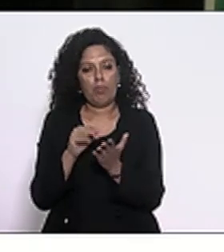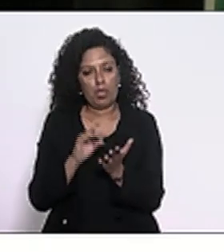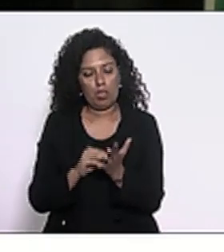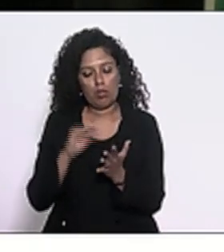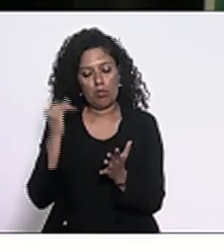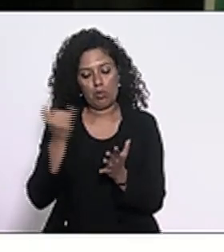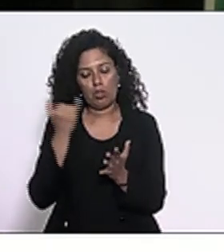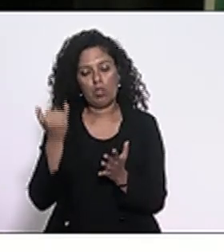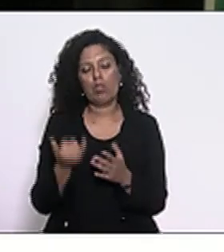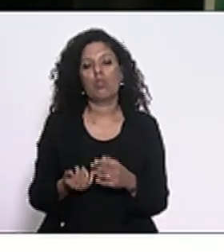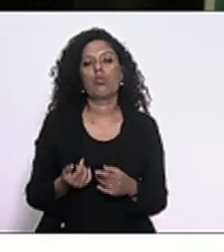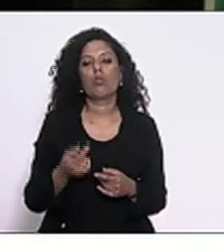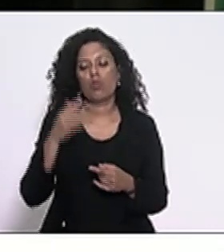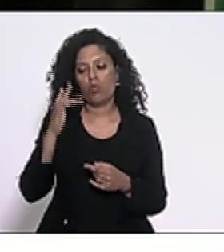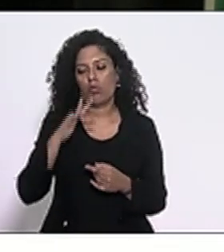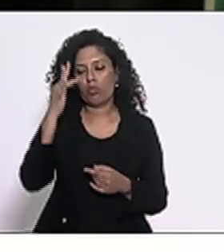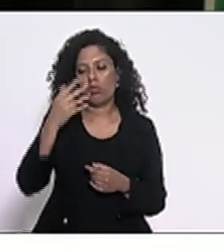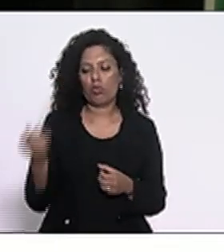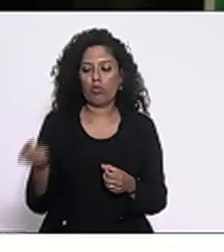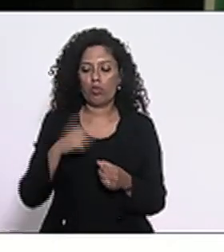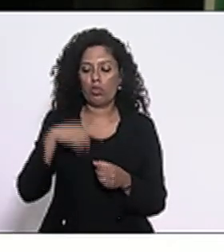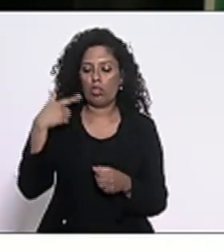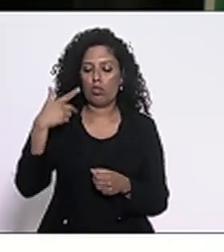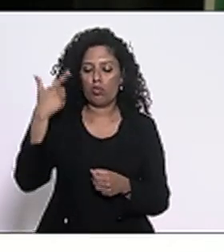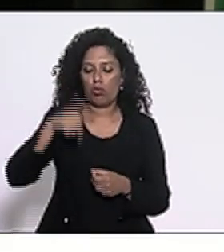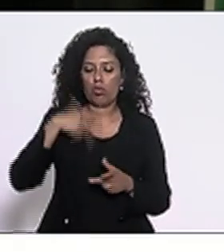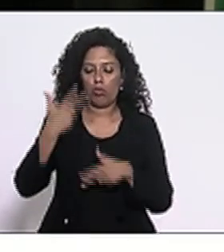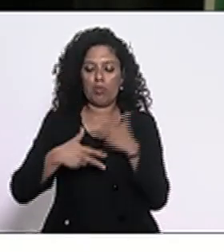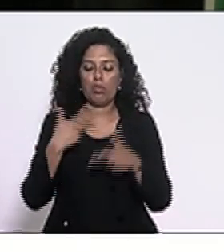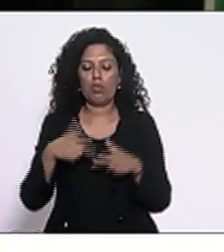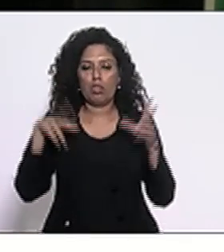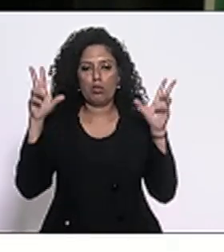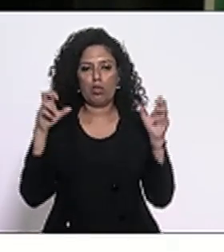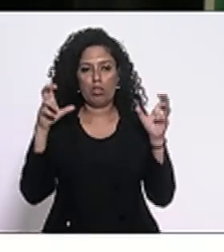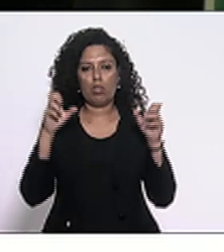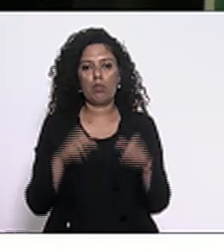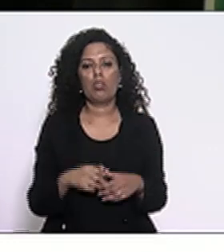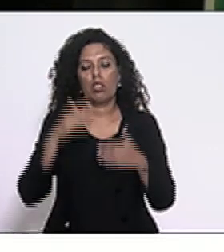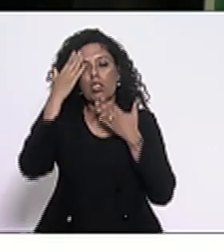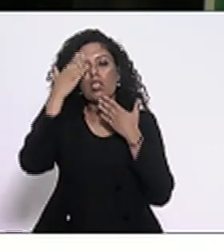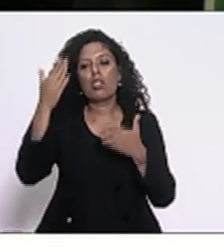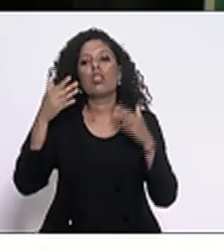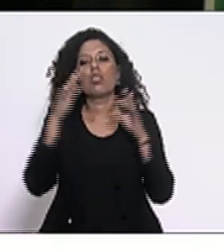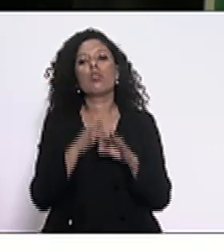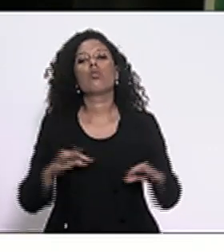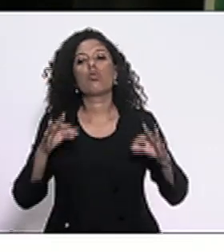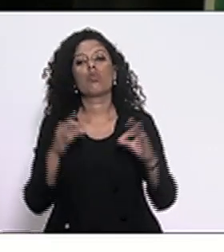voltar a interagir brevemente em função desses encaminhamentos que foram aqui apresentados.